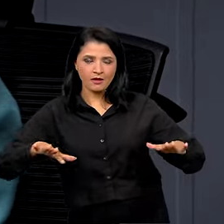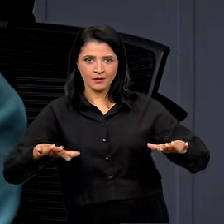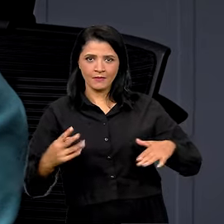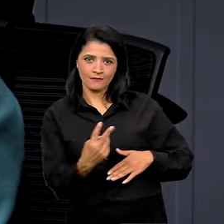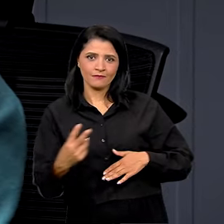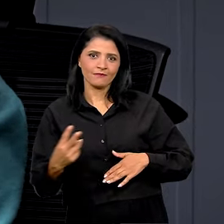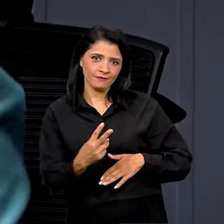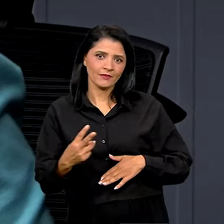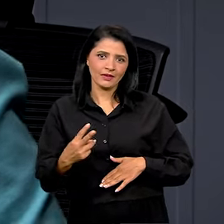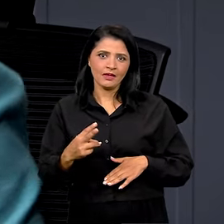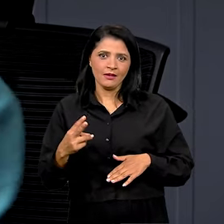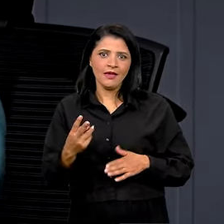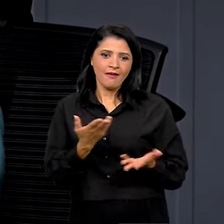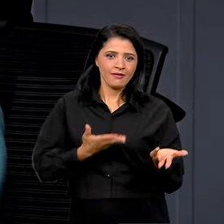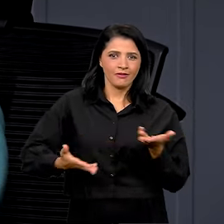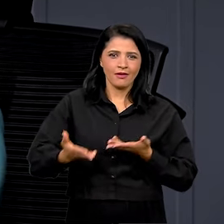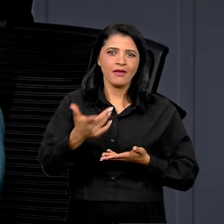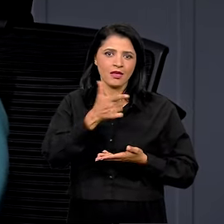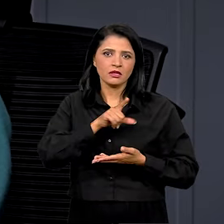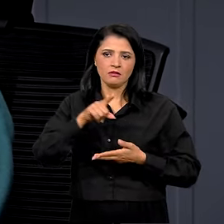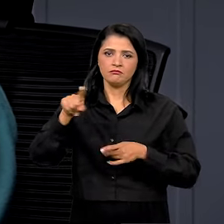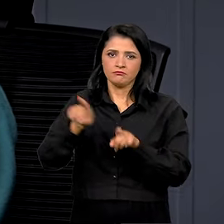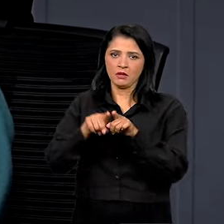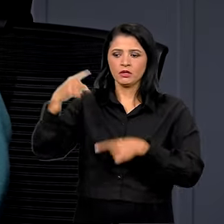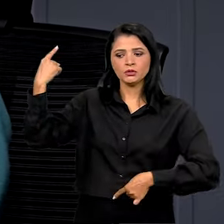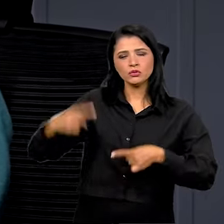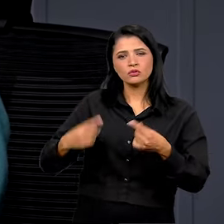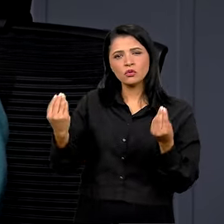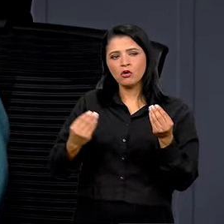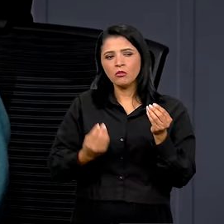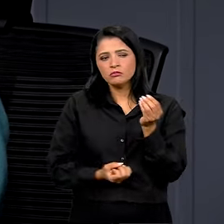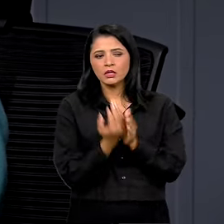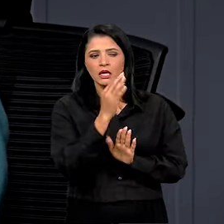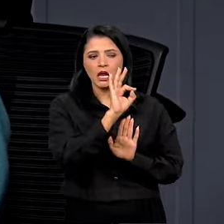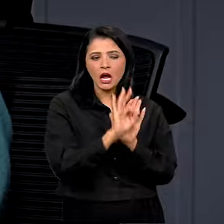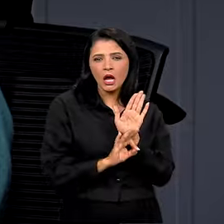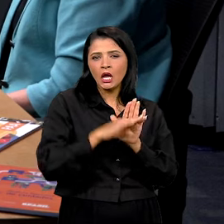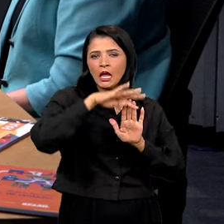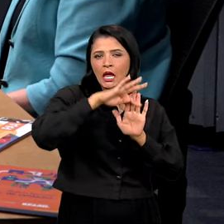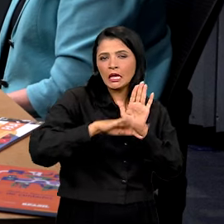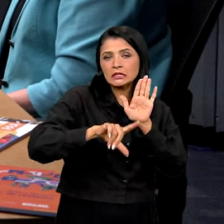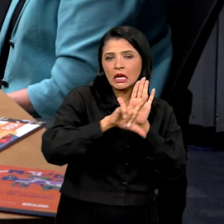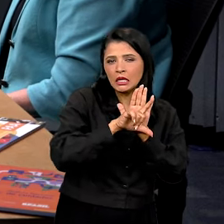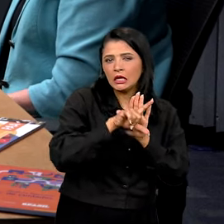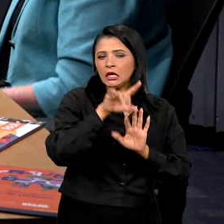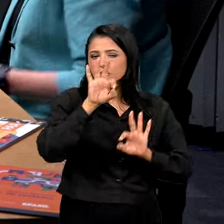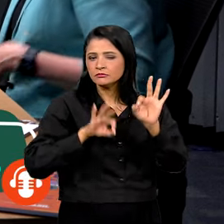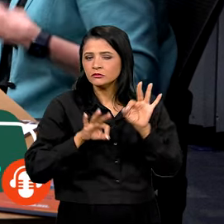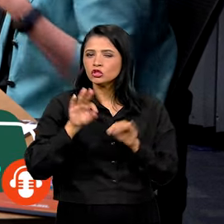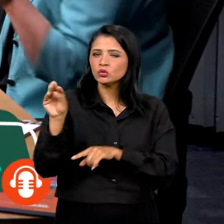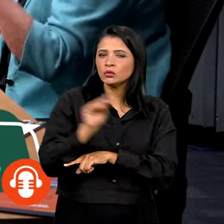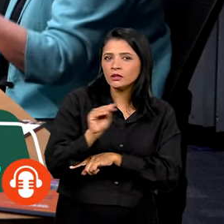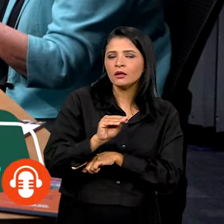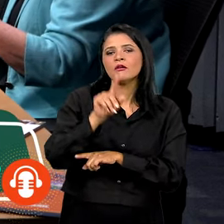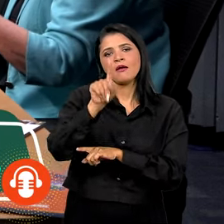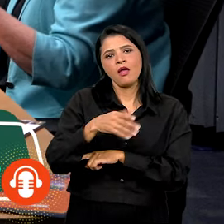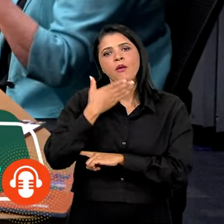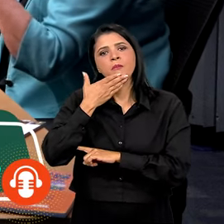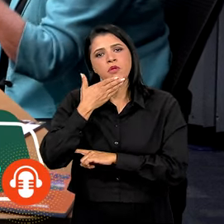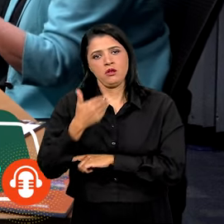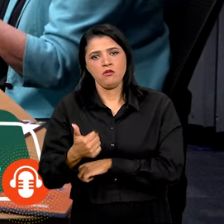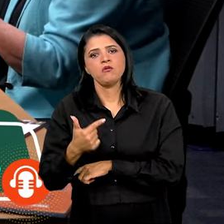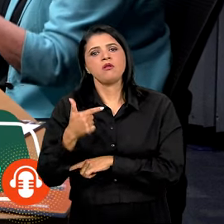isso a gente também tá sendo discutido nesse processo de construção do plano de cuidados é eh aprimorar